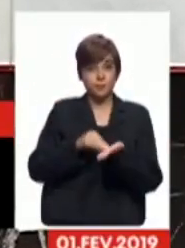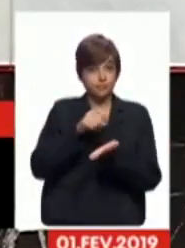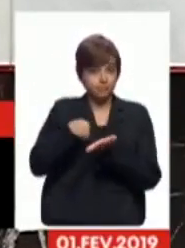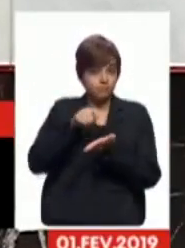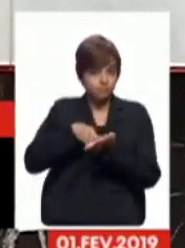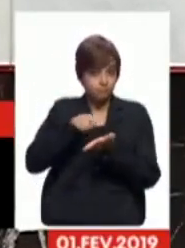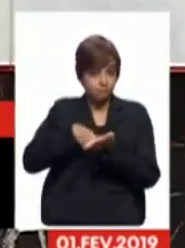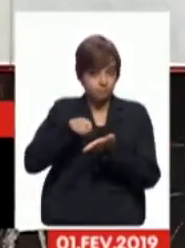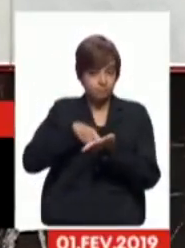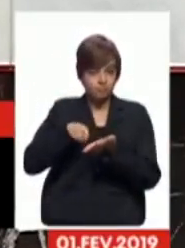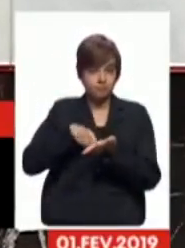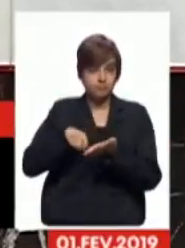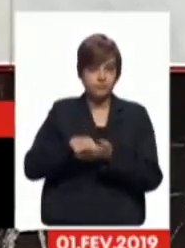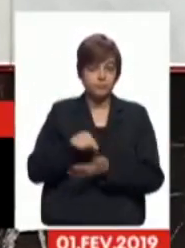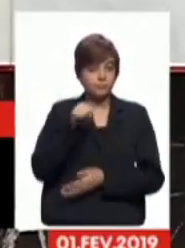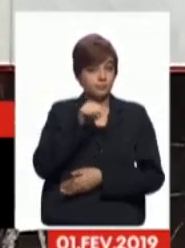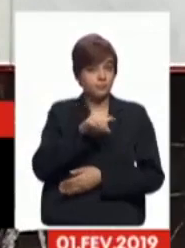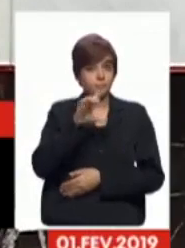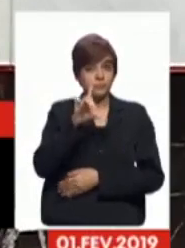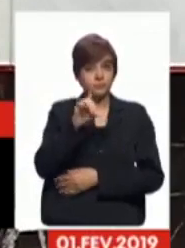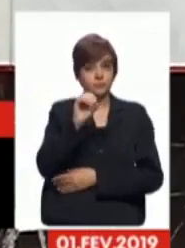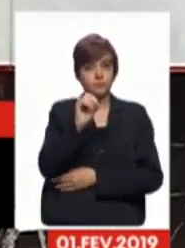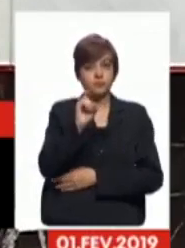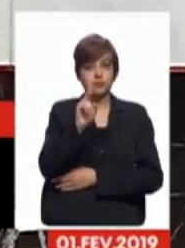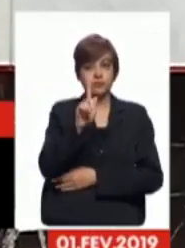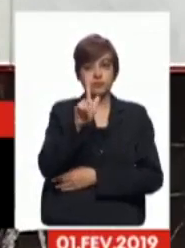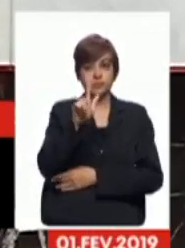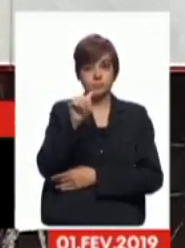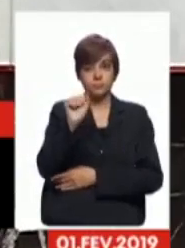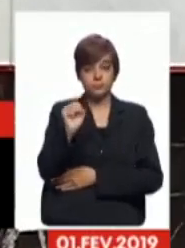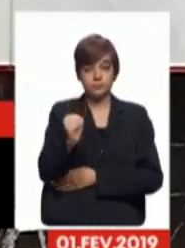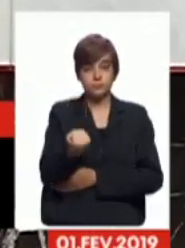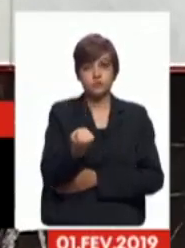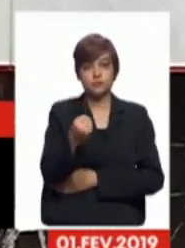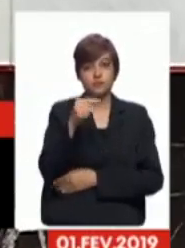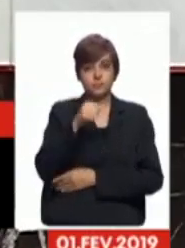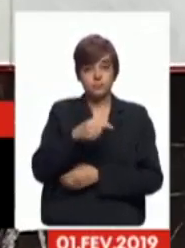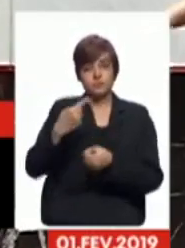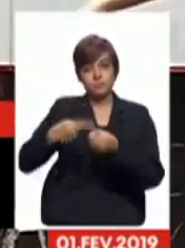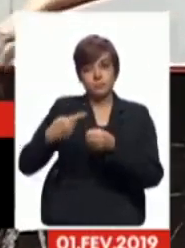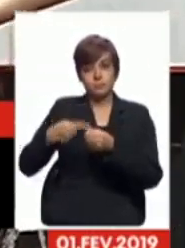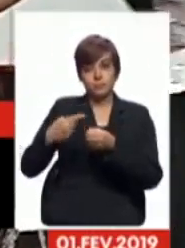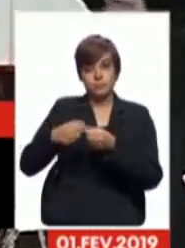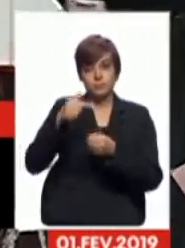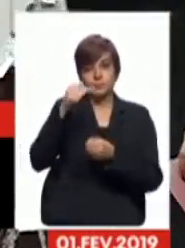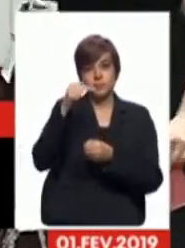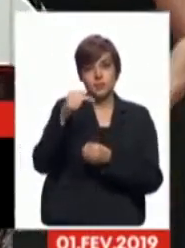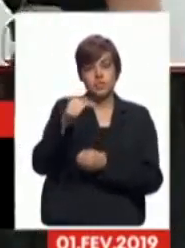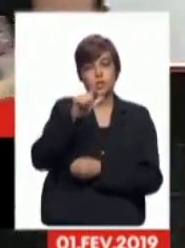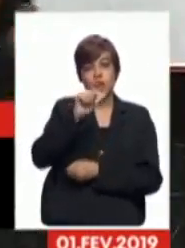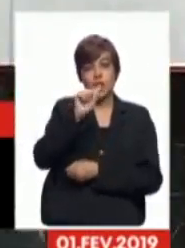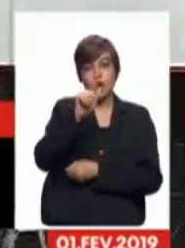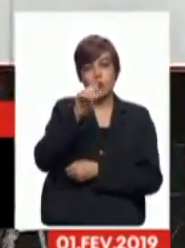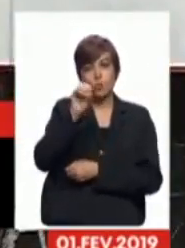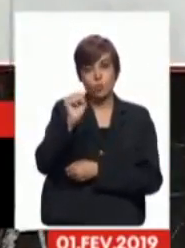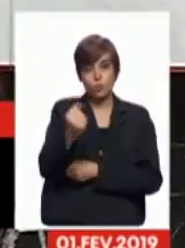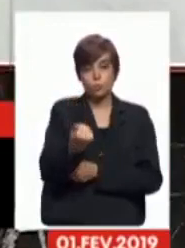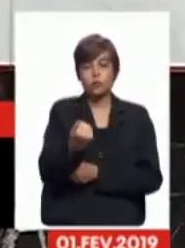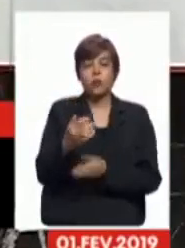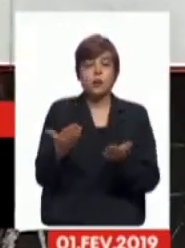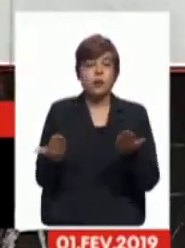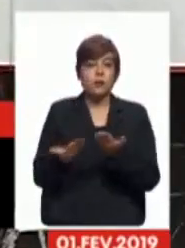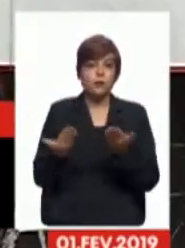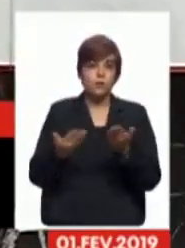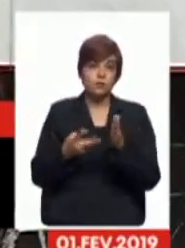Esse foi o deputado Douglas Melo, do MDB. Ele é de Sete Lagoas, tem 34 anos e foi reeleito para o 2º mandato na